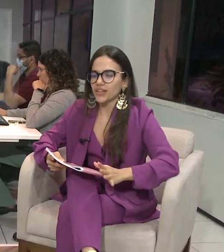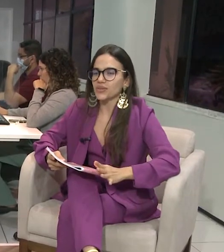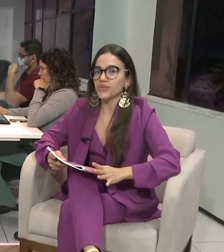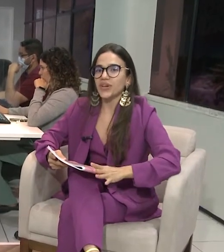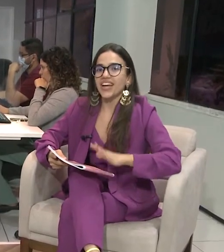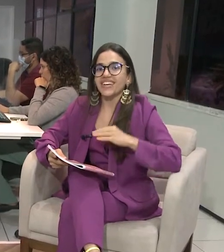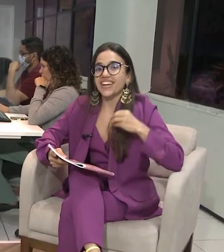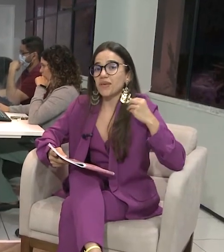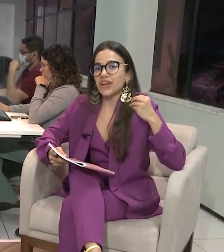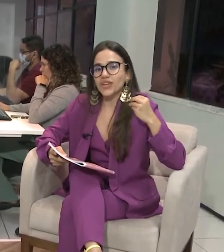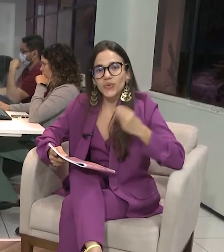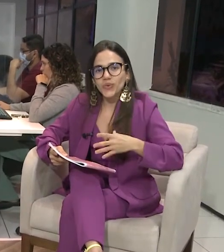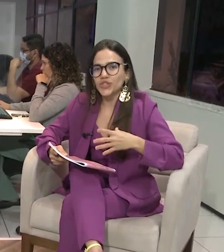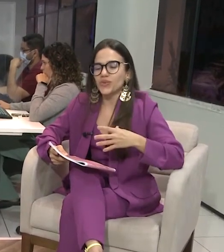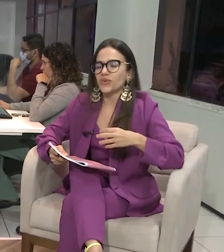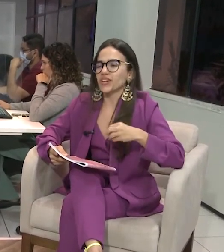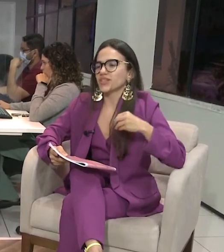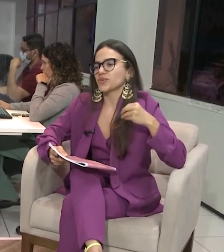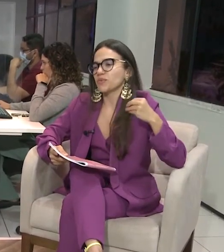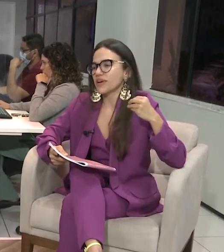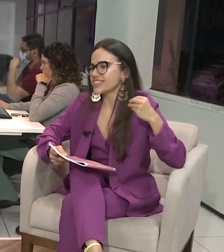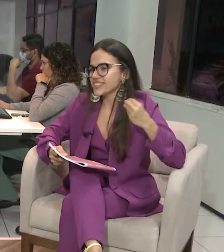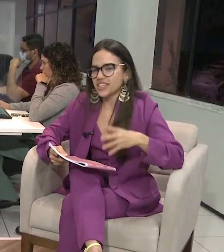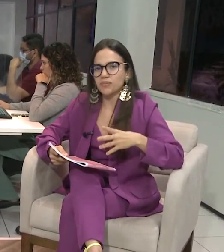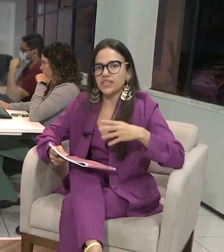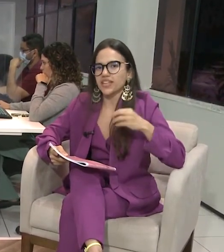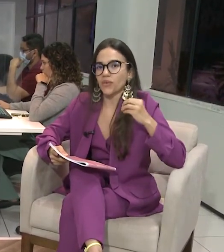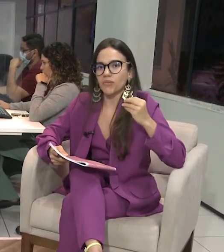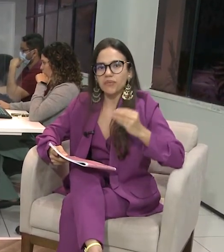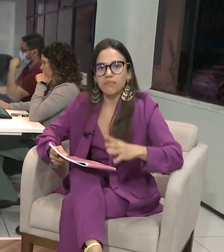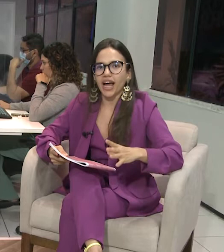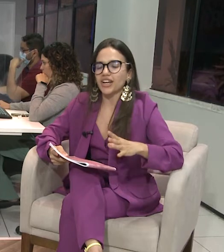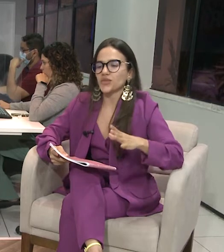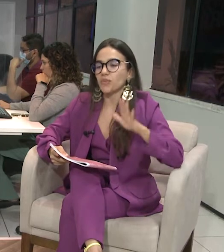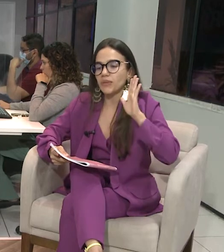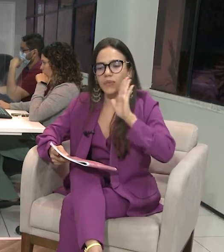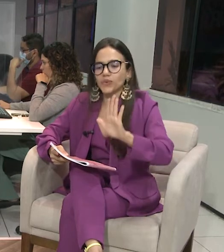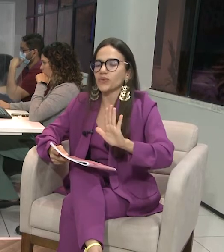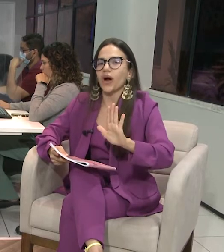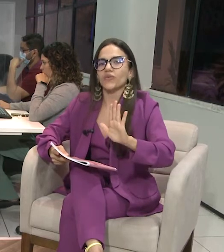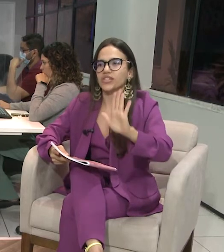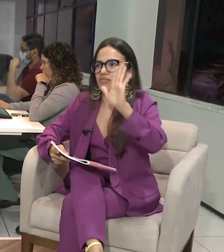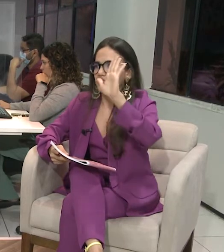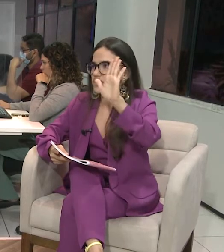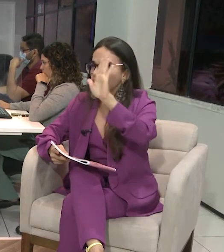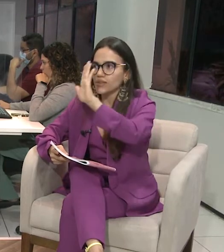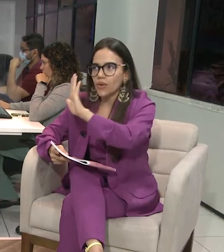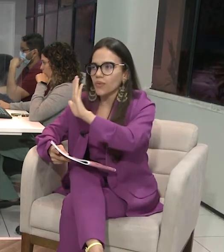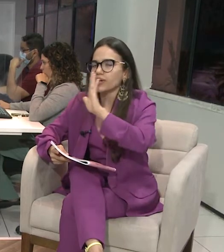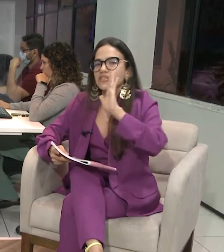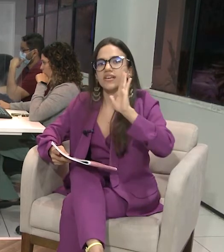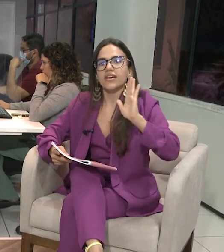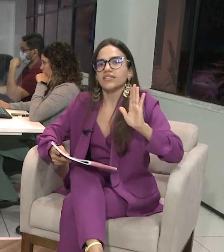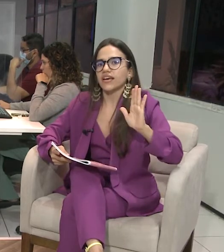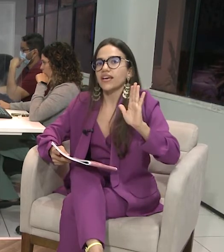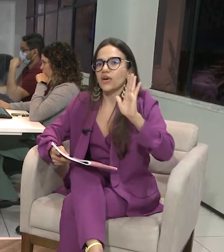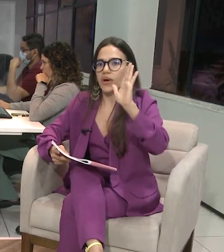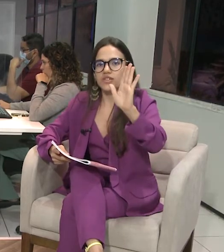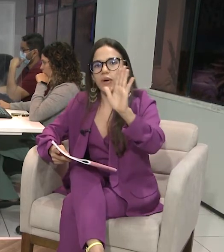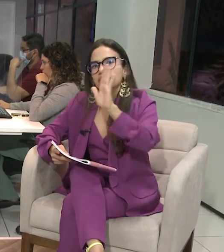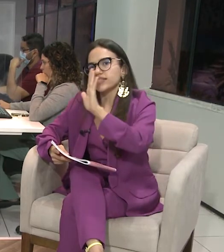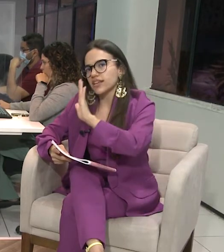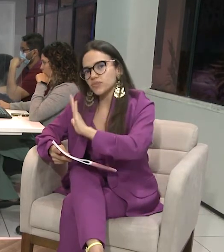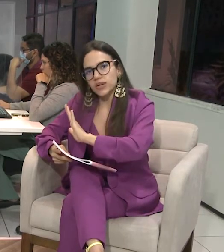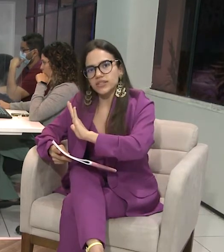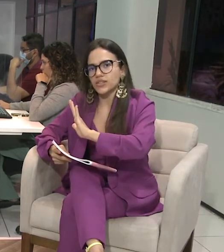modo gratuito. E ele é bem lúdico, uma leitura bem simples, algo bem prático, bem pontual. Você vai ver sintomas, né?